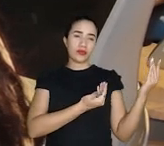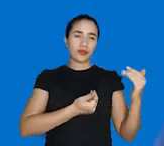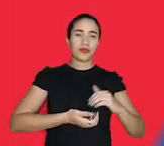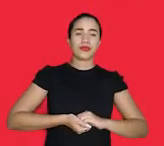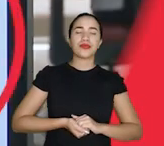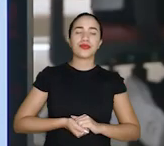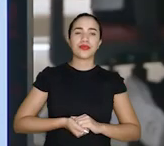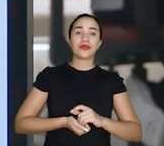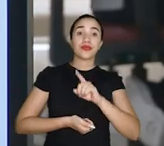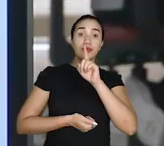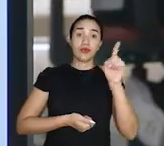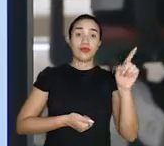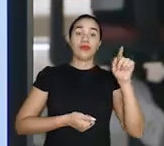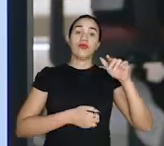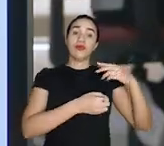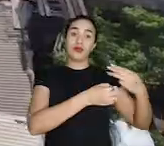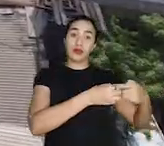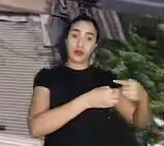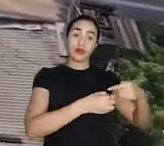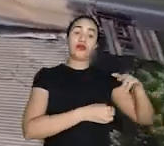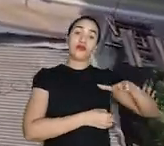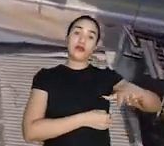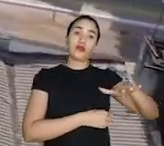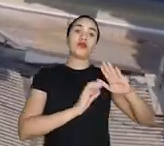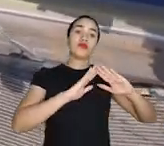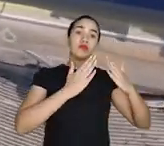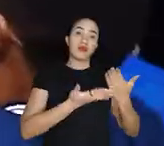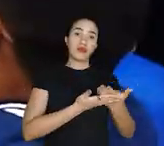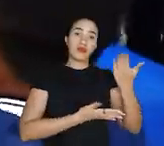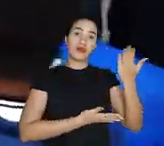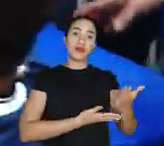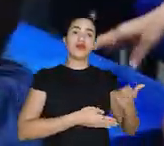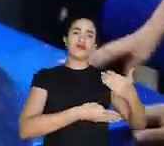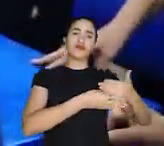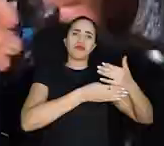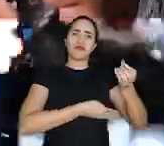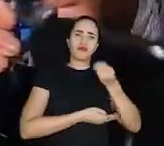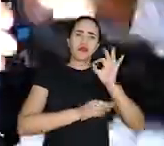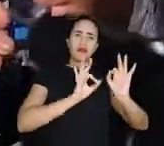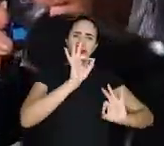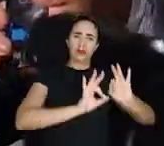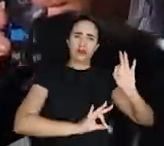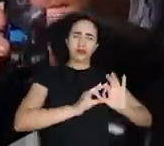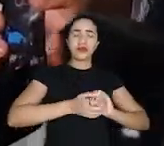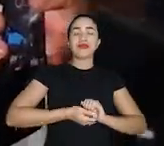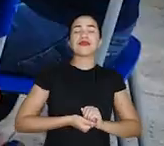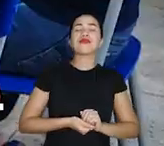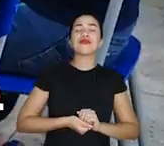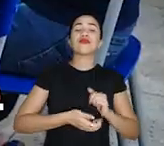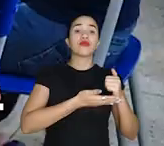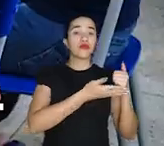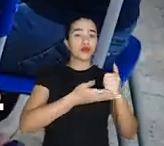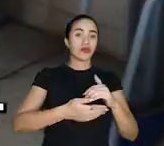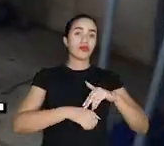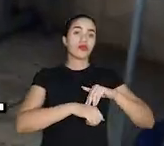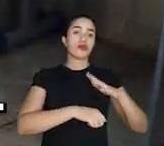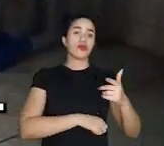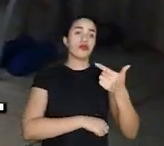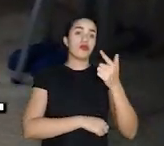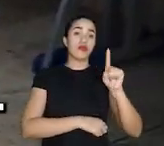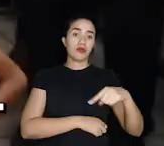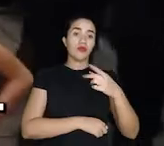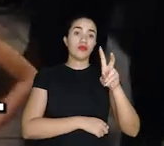Amazônia. Em Canaã dos Carajás, o governo entregou a Escola Estadual João Nelson dos Prazeres totalmente reconstruída. Benefício para mais